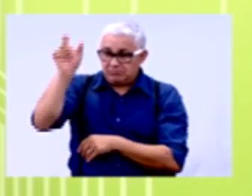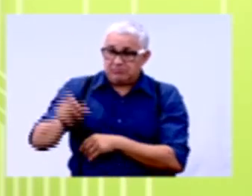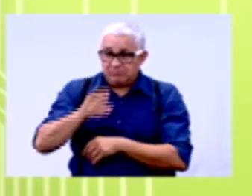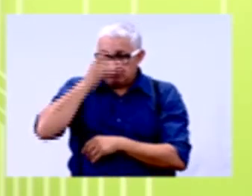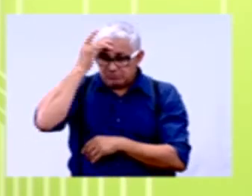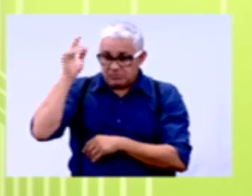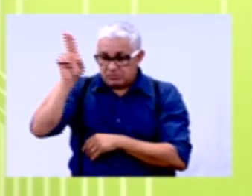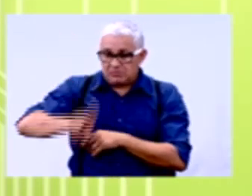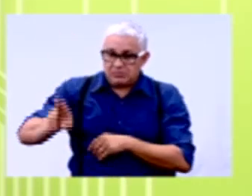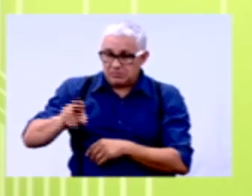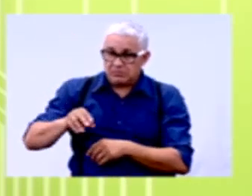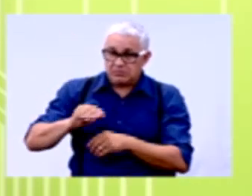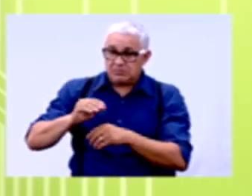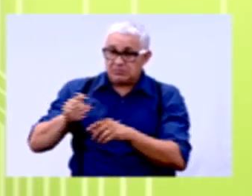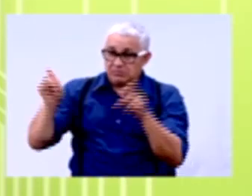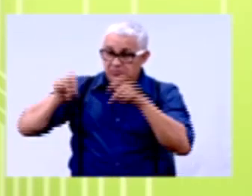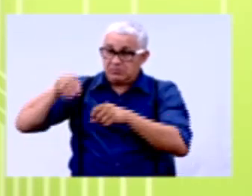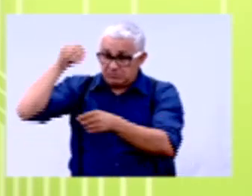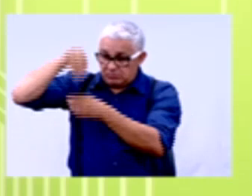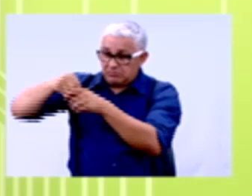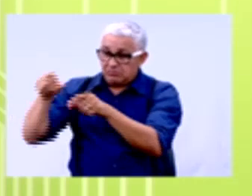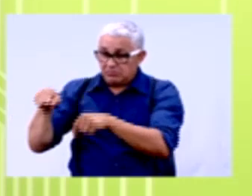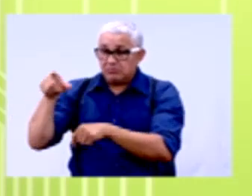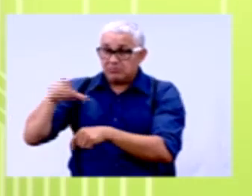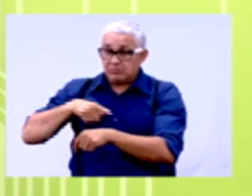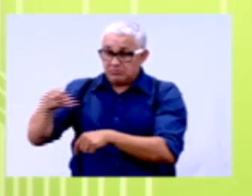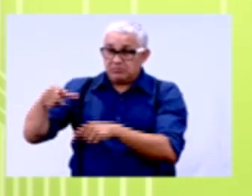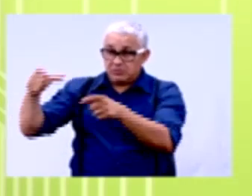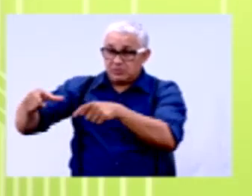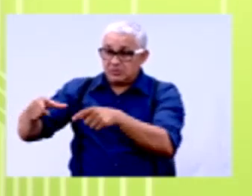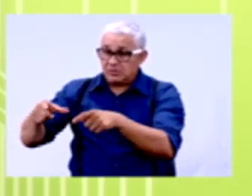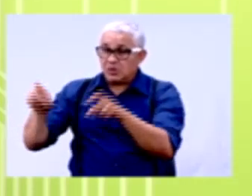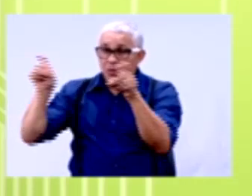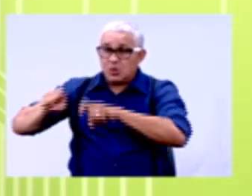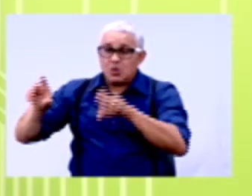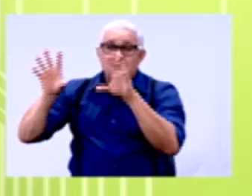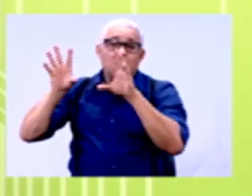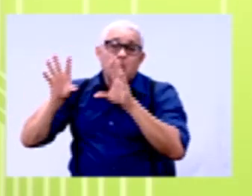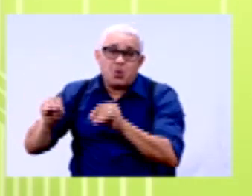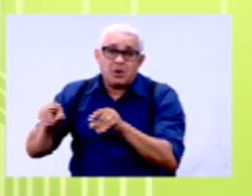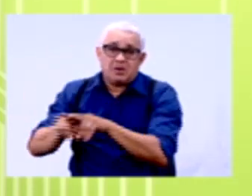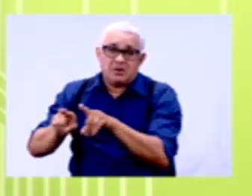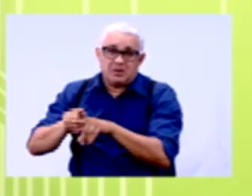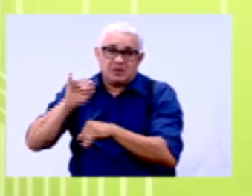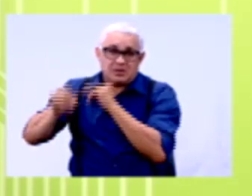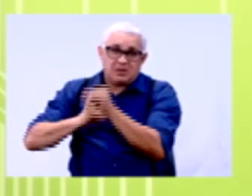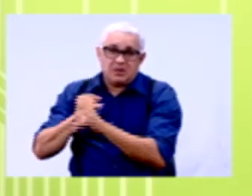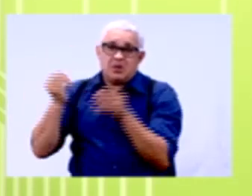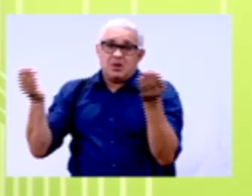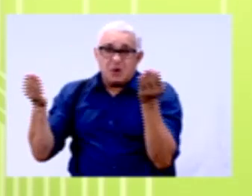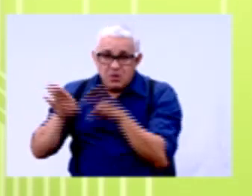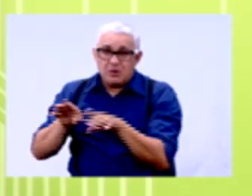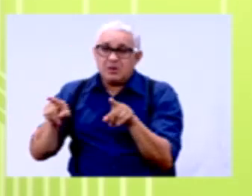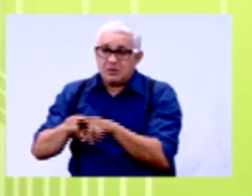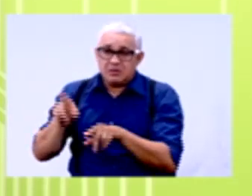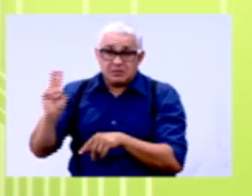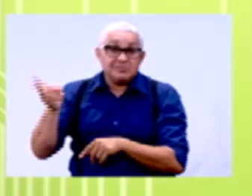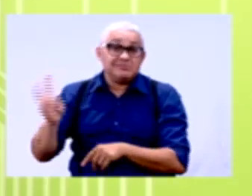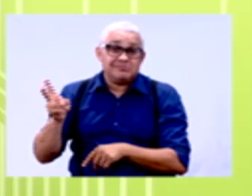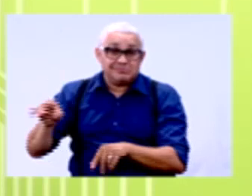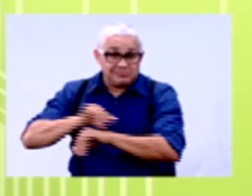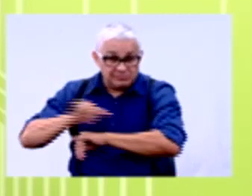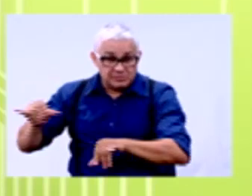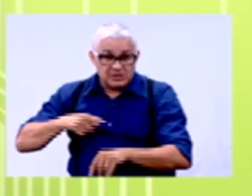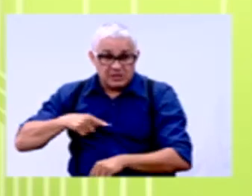local, né, e no momento em que o computador é desligado ou o navegador é fechado, essa informação permanece lá. Ela